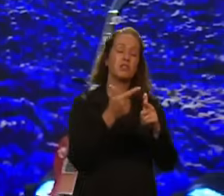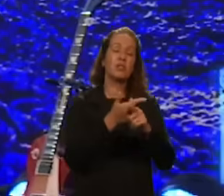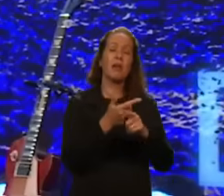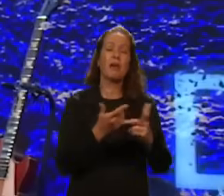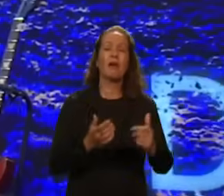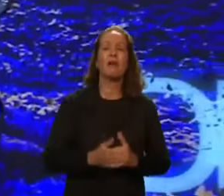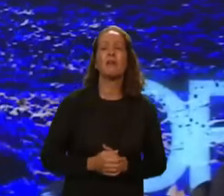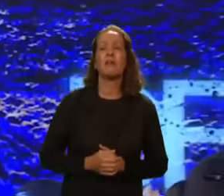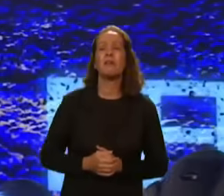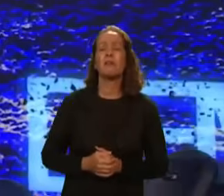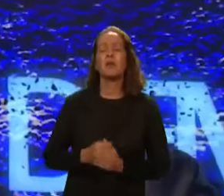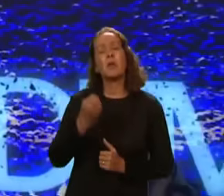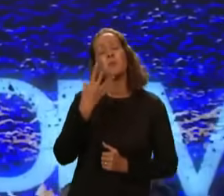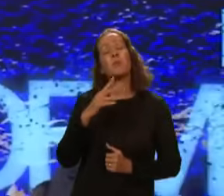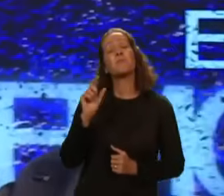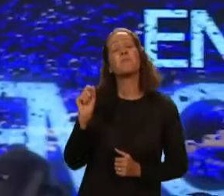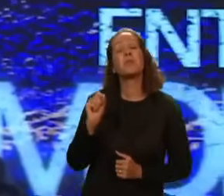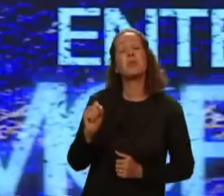ruim.